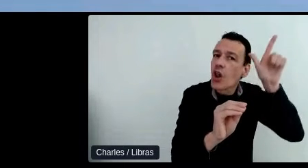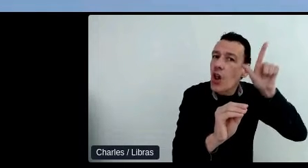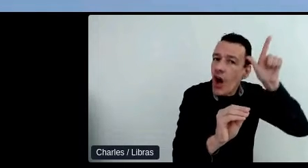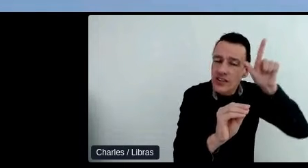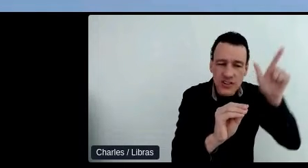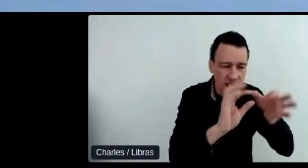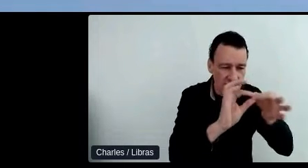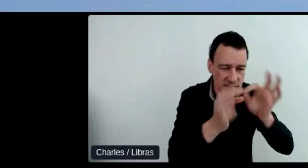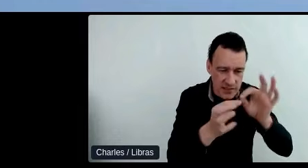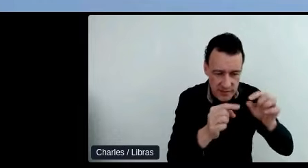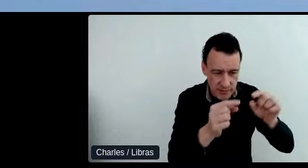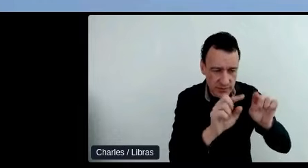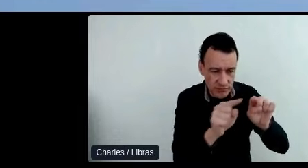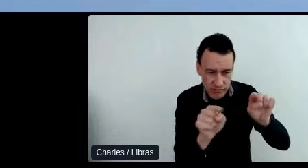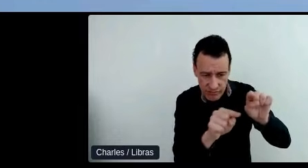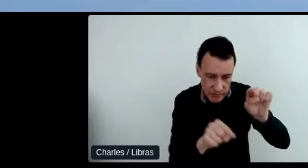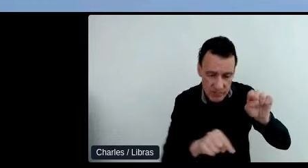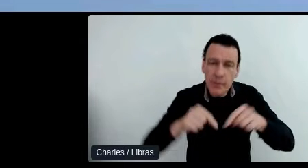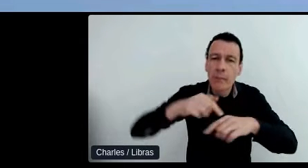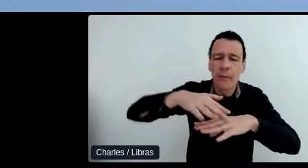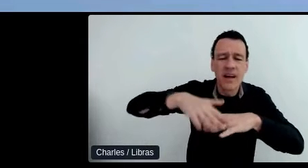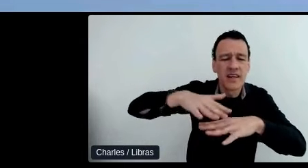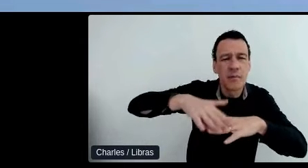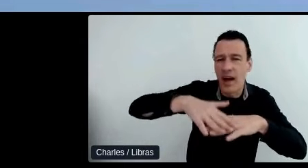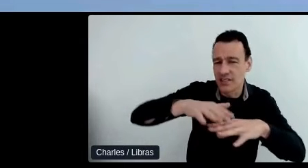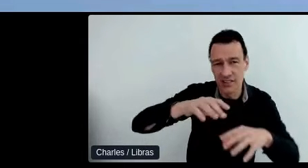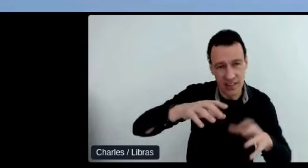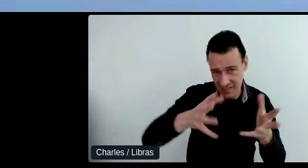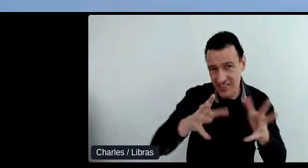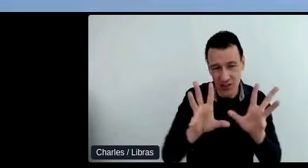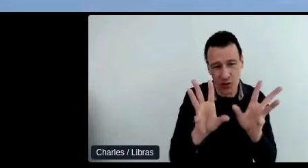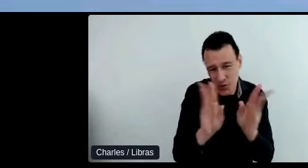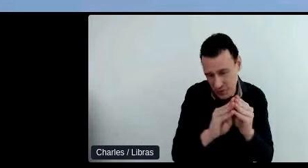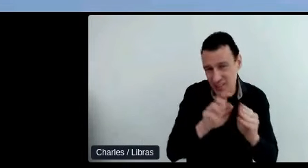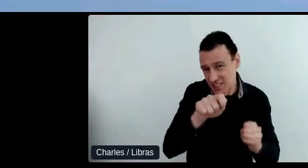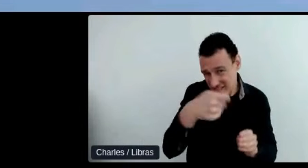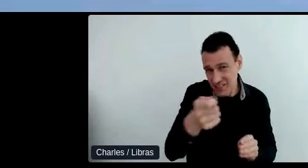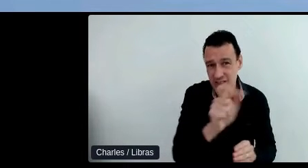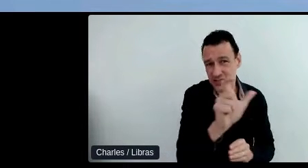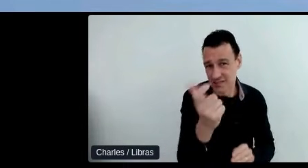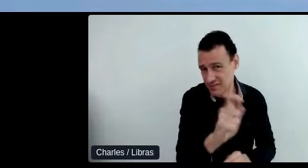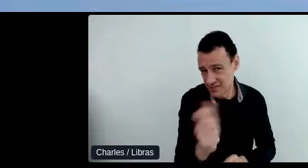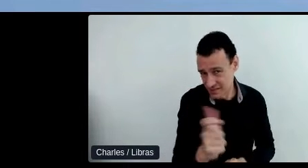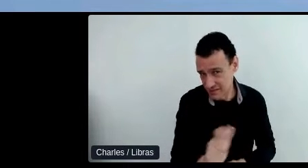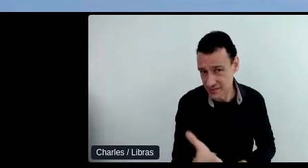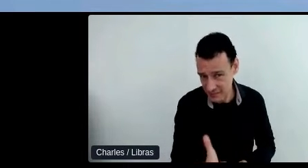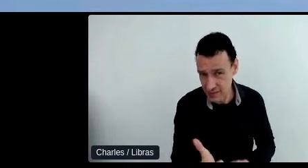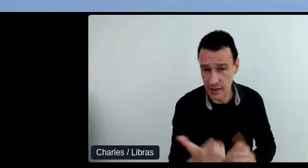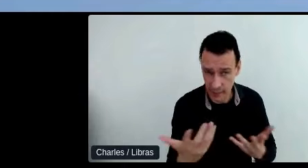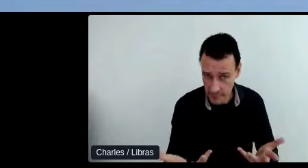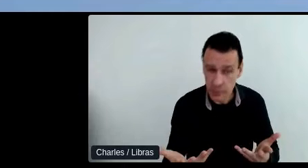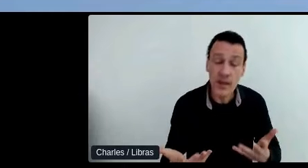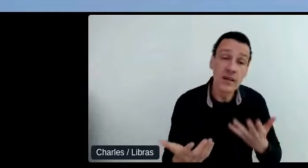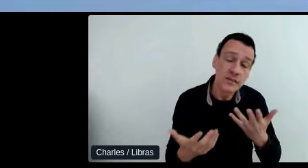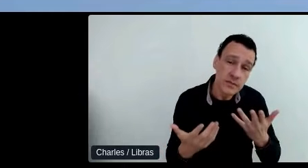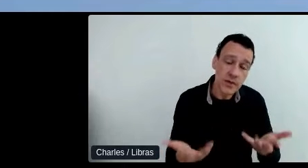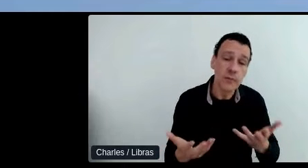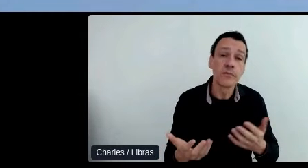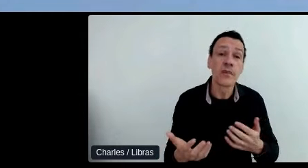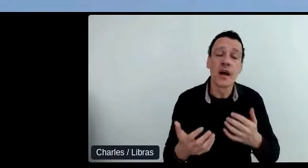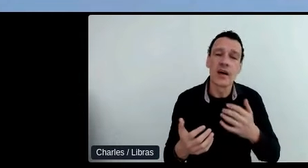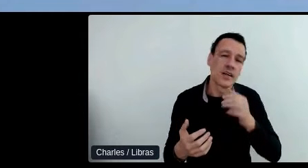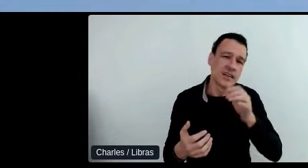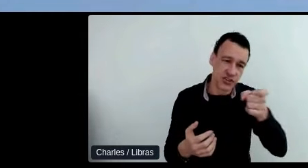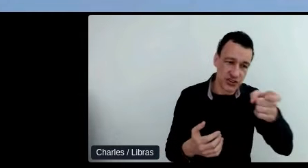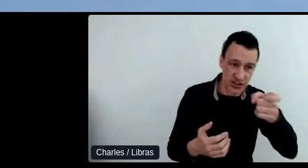computacional de algum modelo matemático, tá? Partindo desse princípio também, se a gente tem que x é